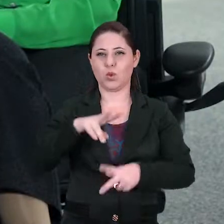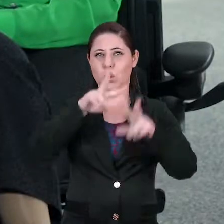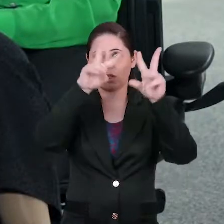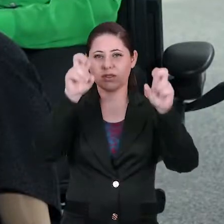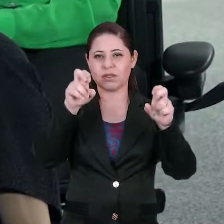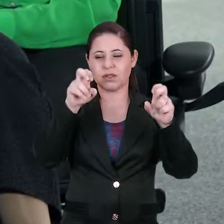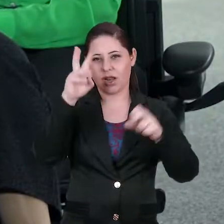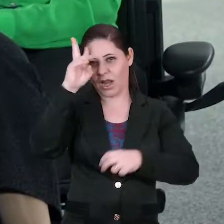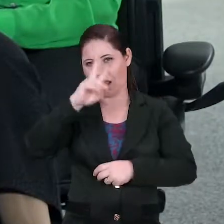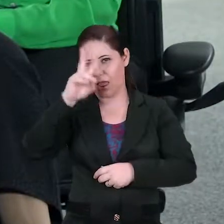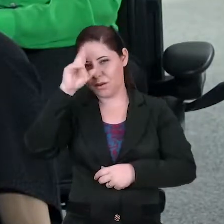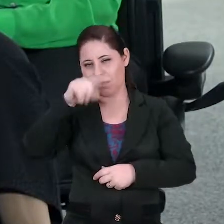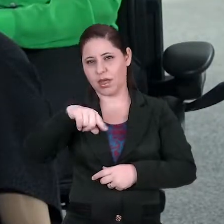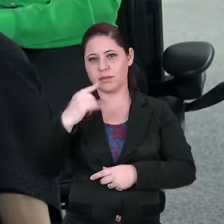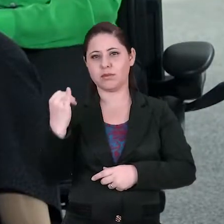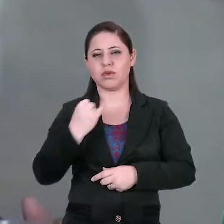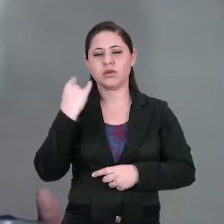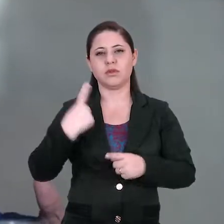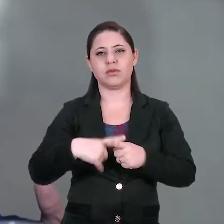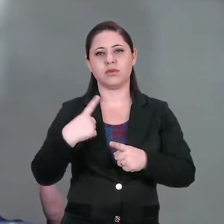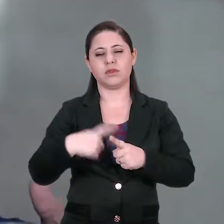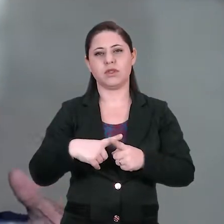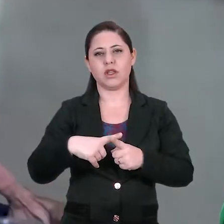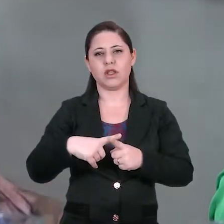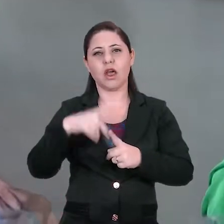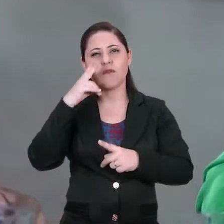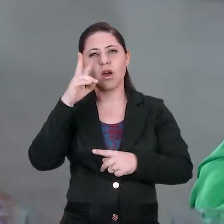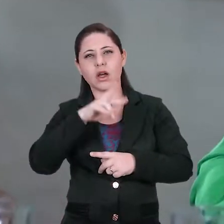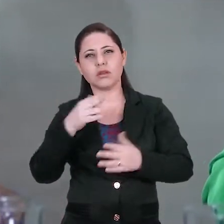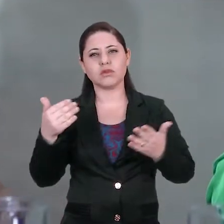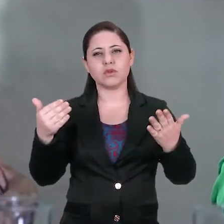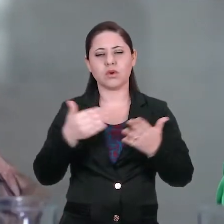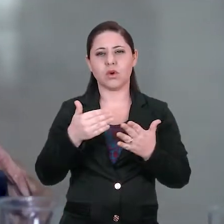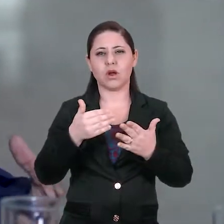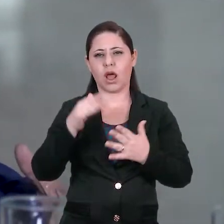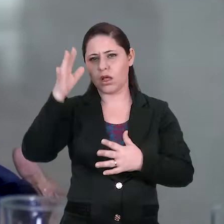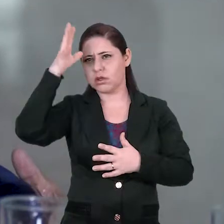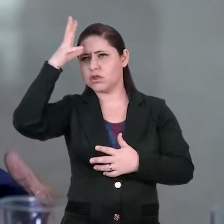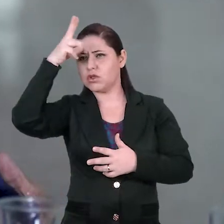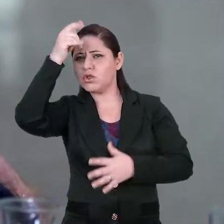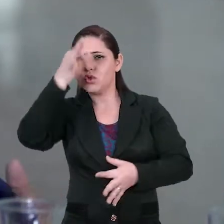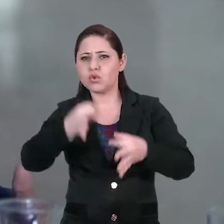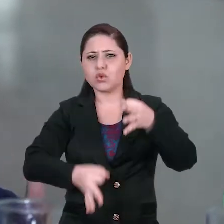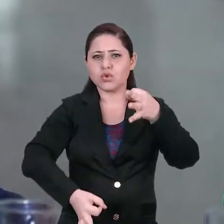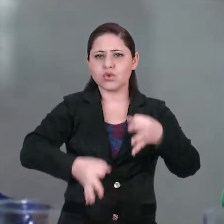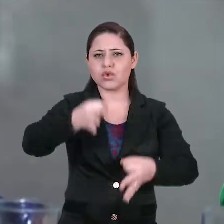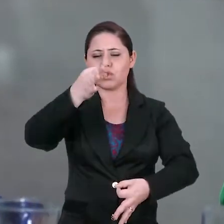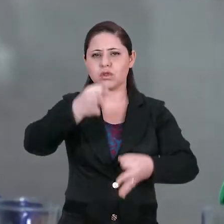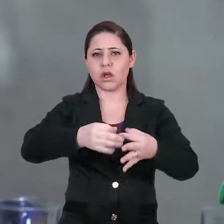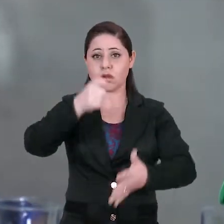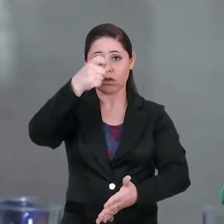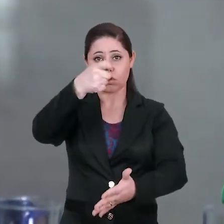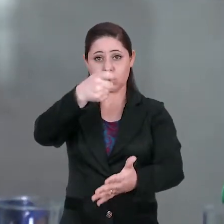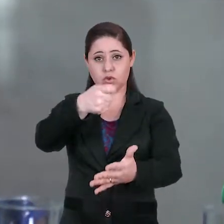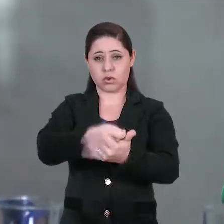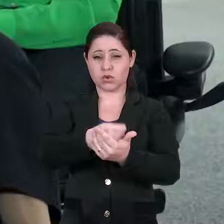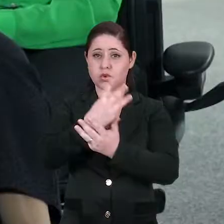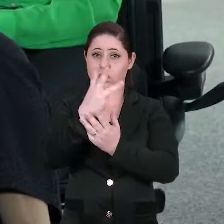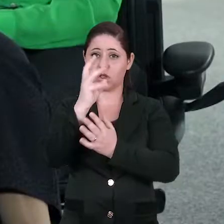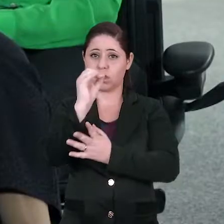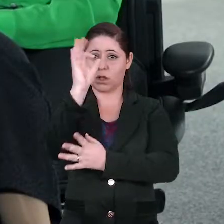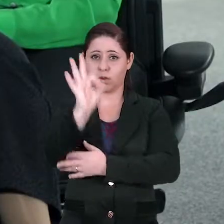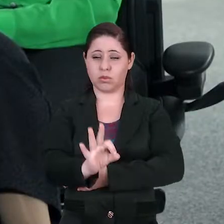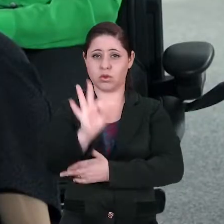que é importante essa conjuntura porque a gente está assistindo agora que a decisão judicial dá obrigatoriedade dos